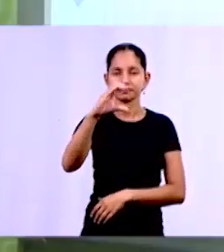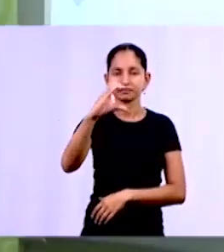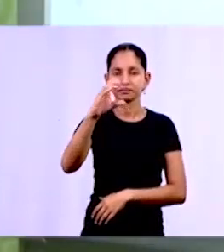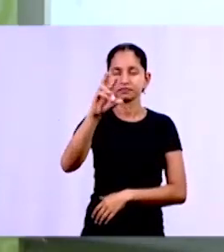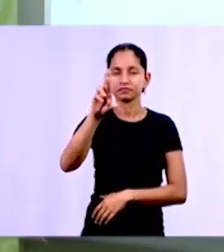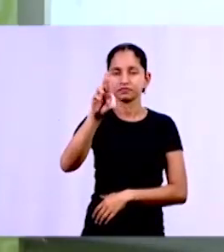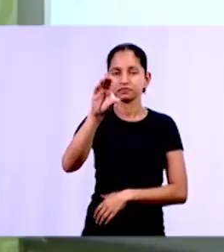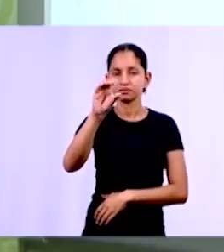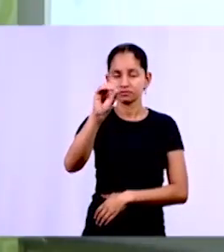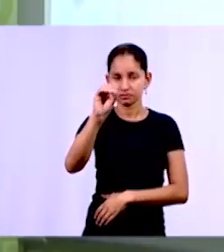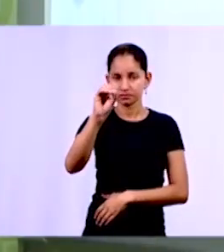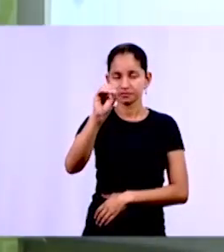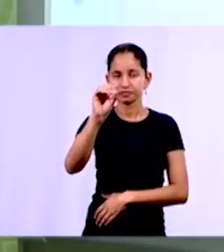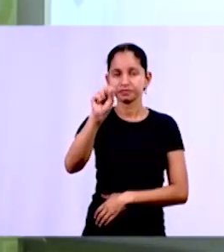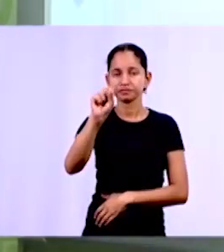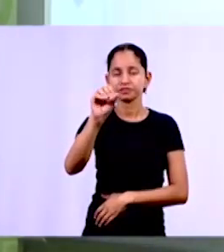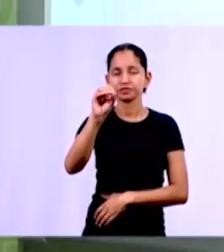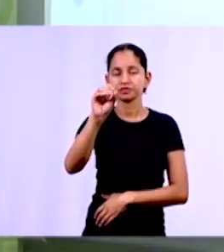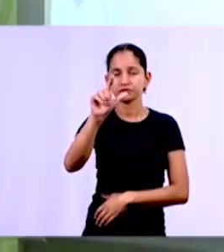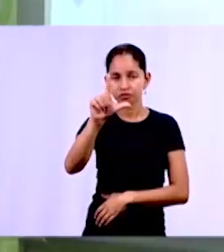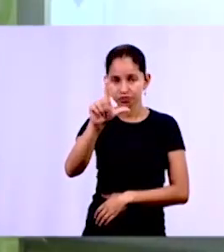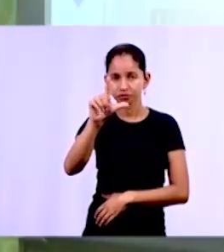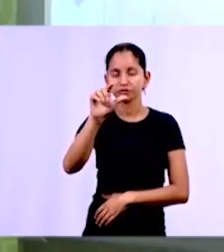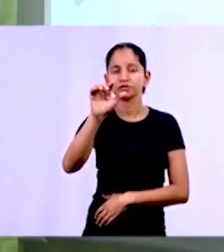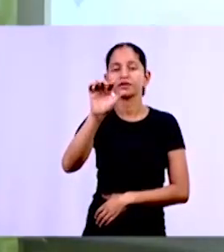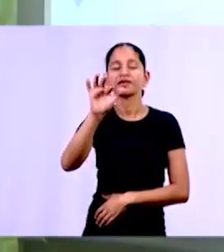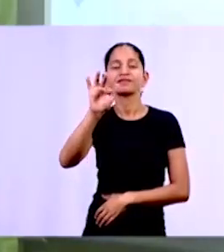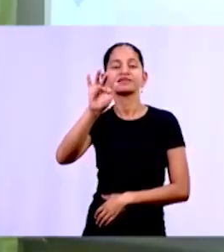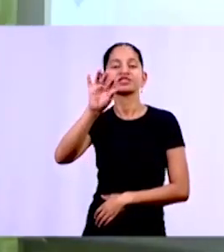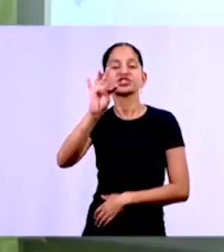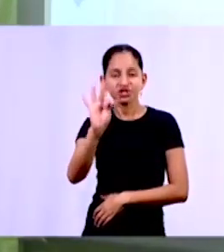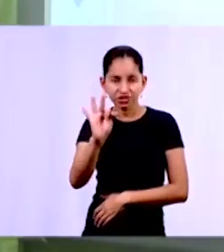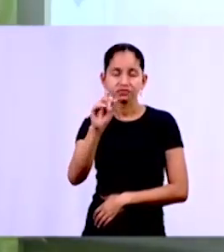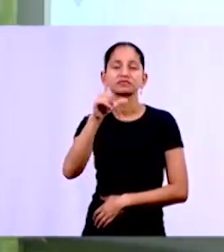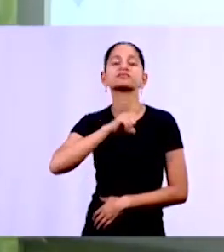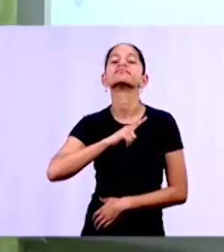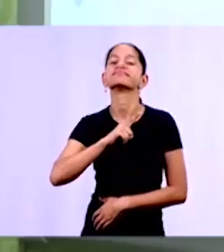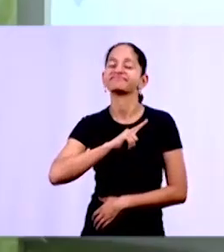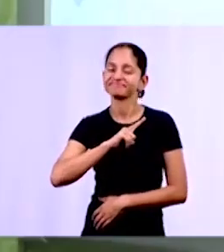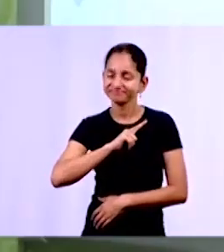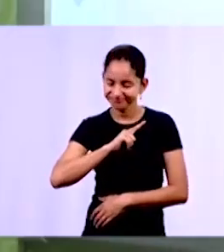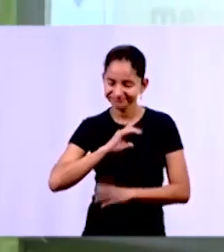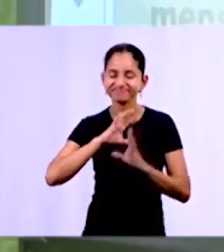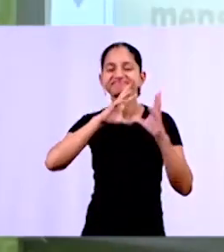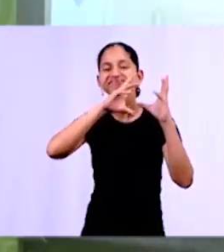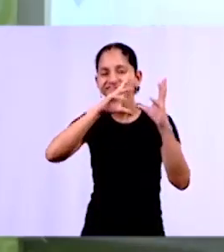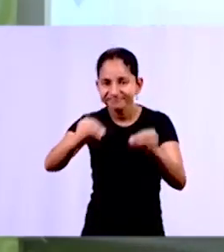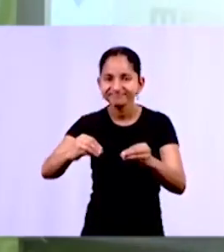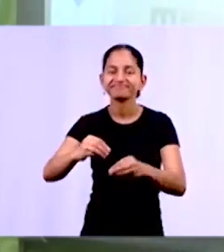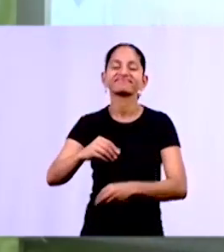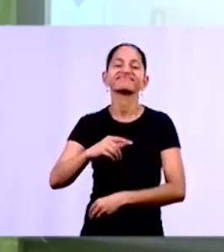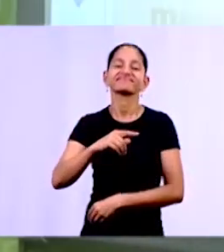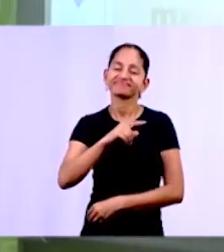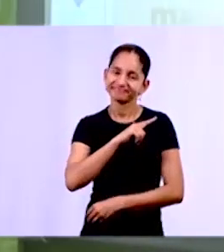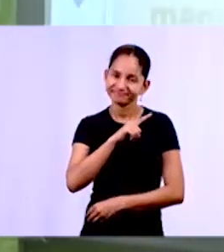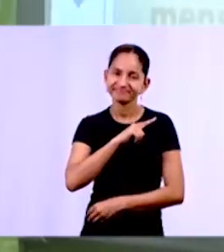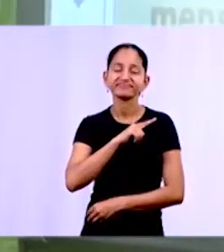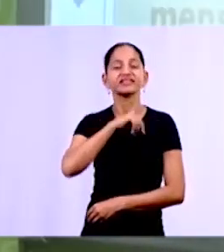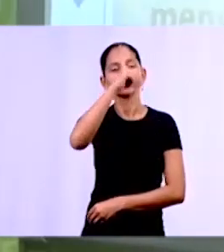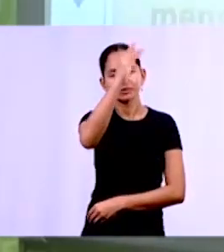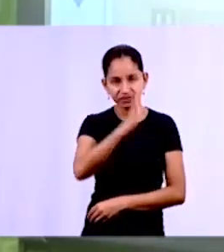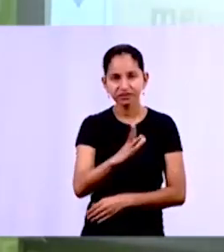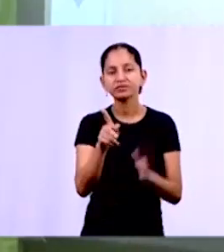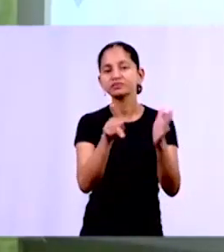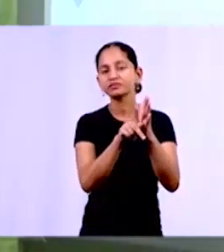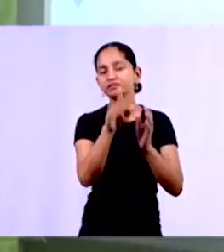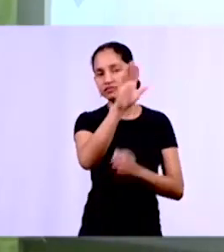utilizam, no caso, é a Azure. A Oracle tem um data center, a Amazon tem data center. Né? Nós temos data center aqui também brasileiras